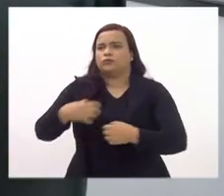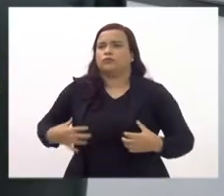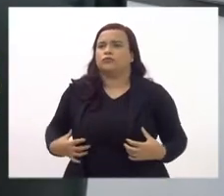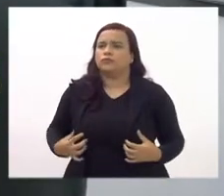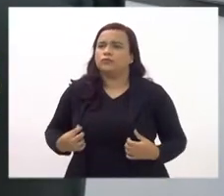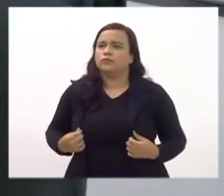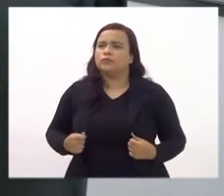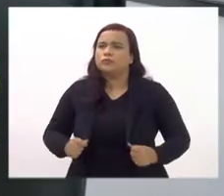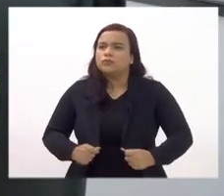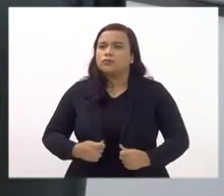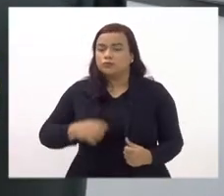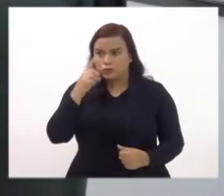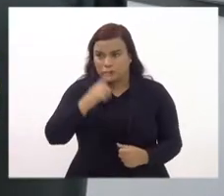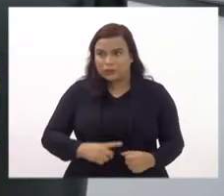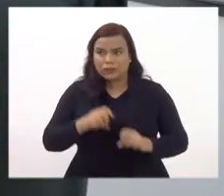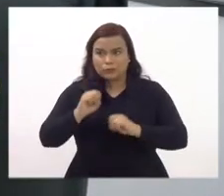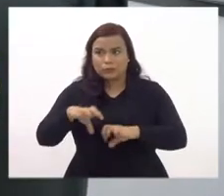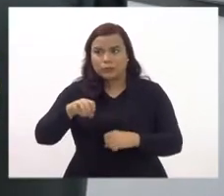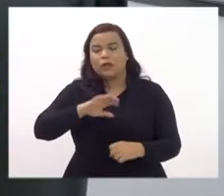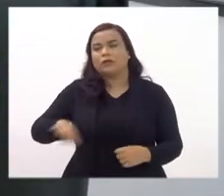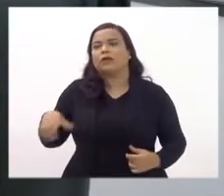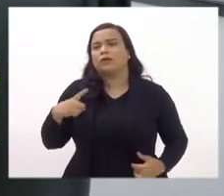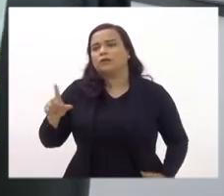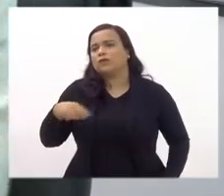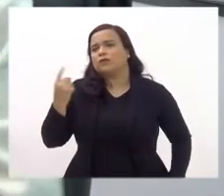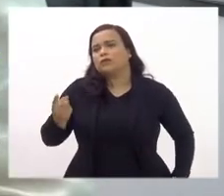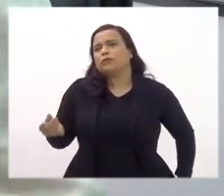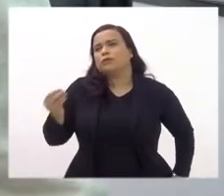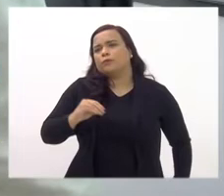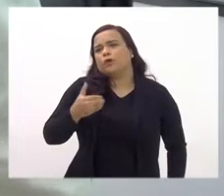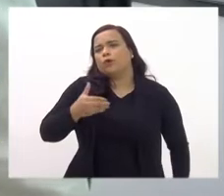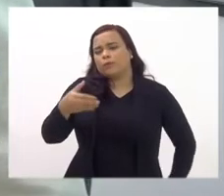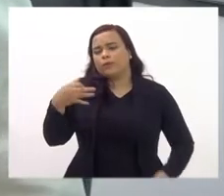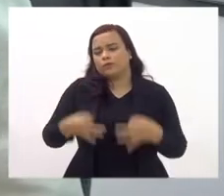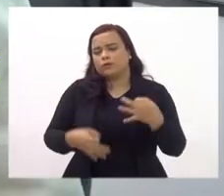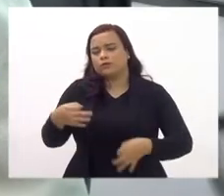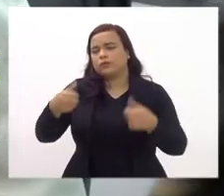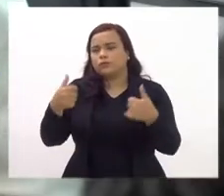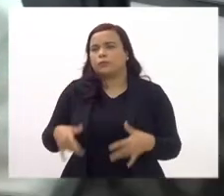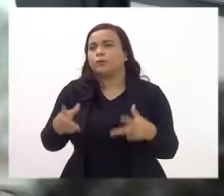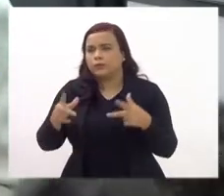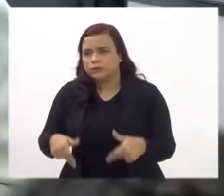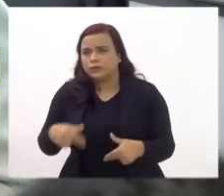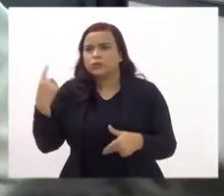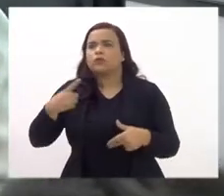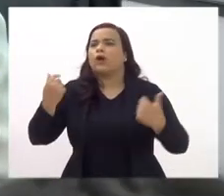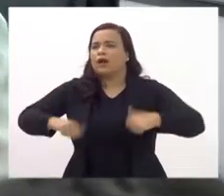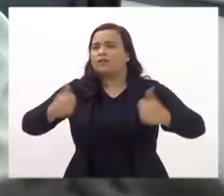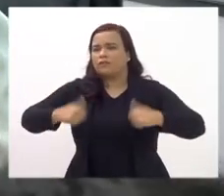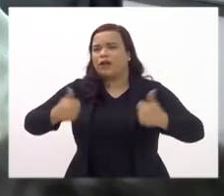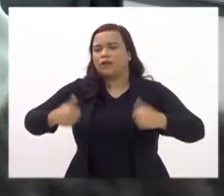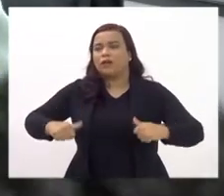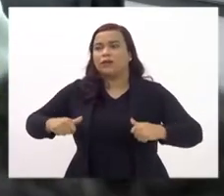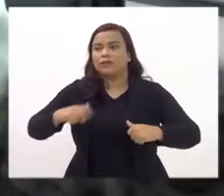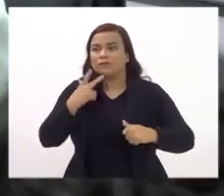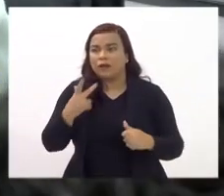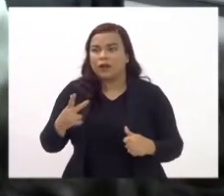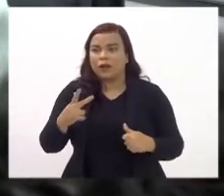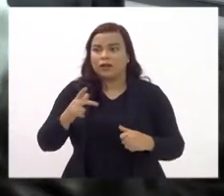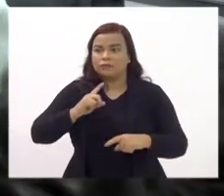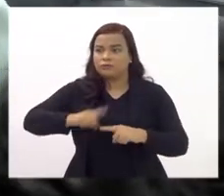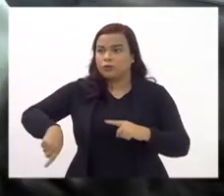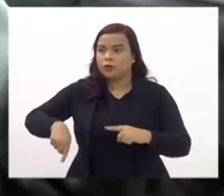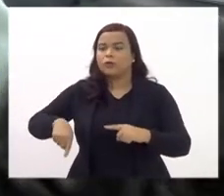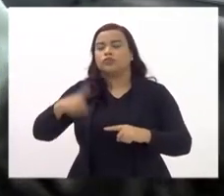o seu direito à educação negado. Né? O ressalto que a gente colocou aqui no início da audiência, na nossa avaliação, a negação do direito ao transporte, a negação do direito